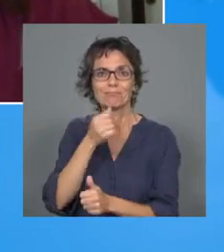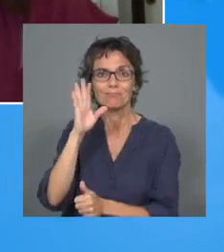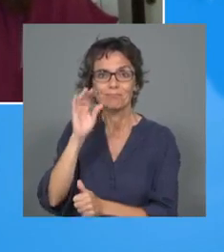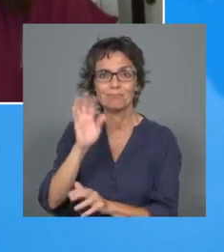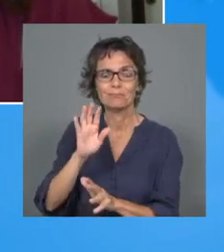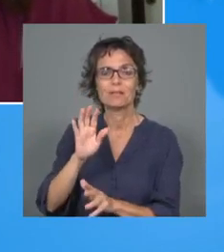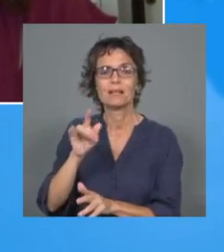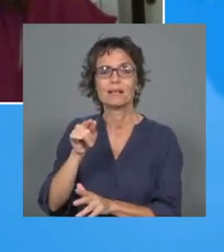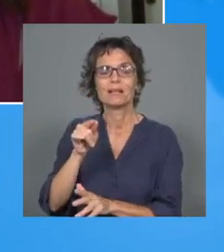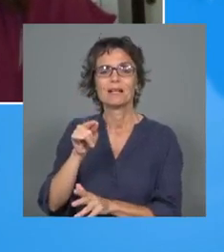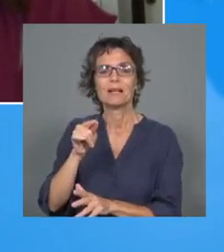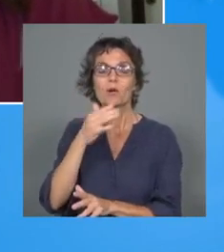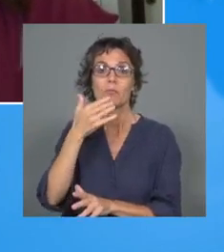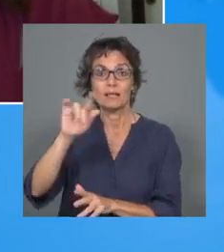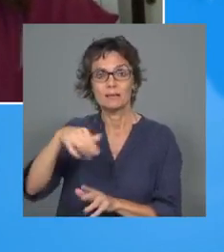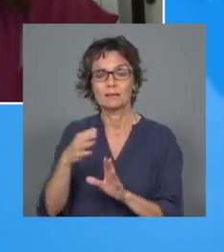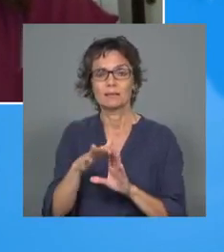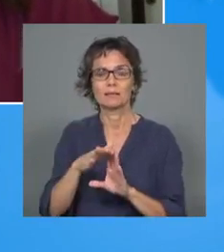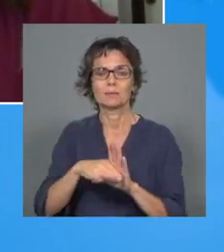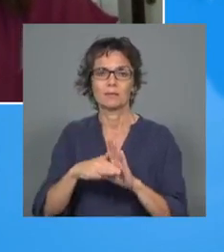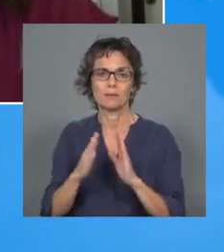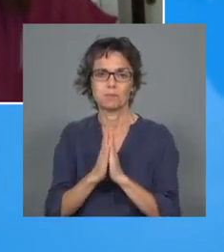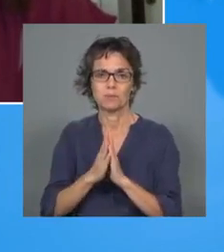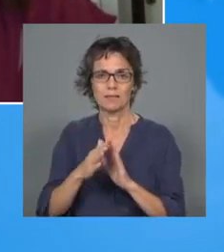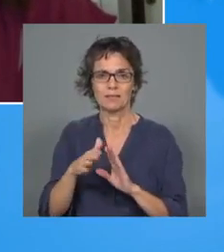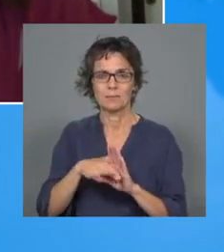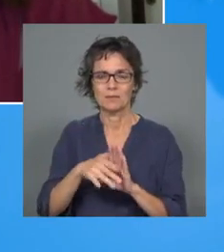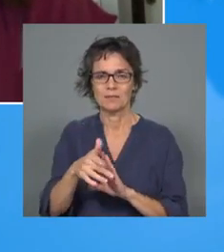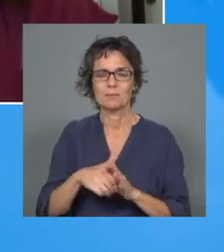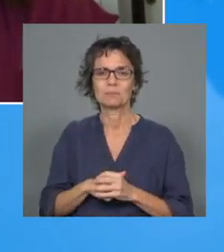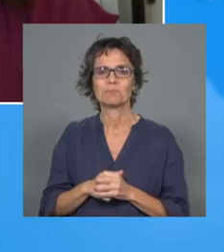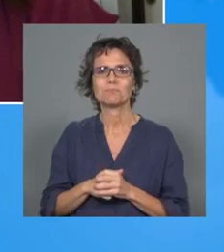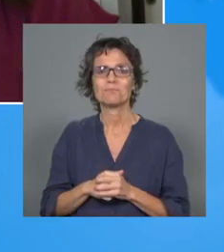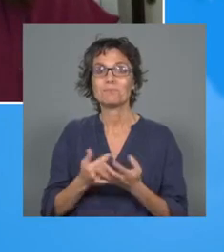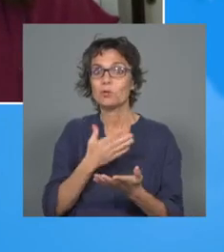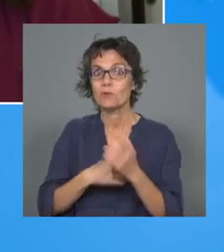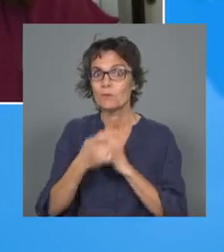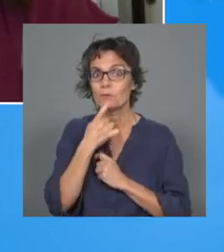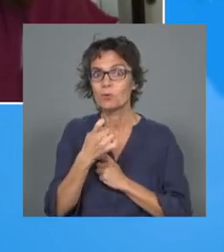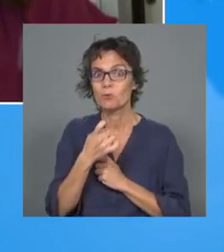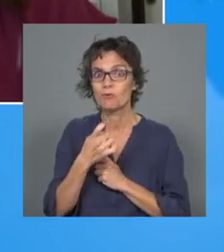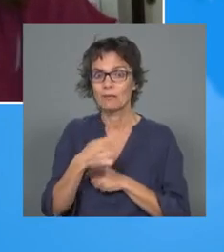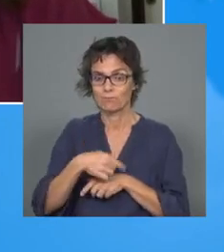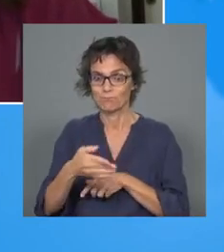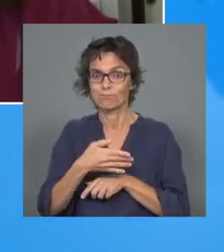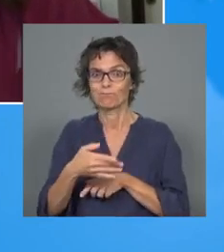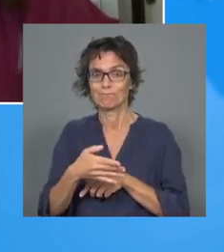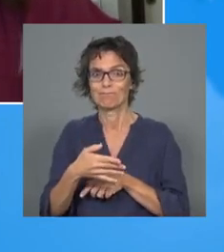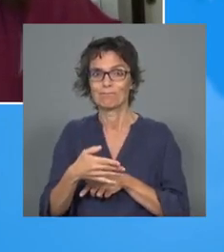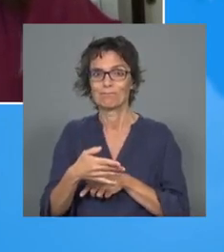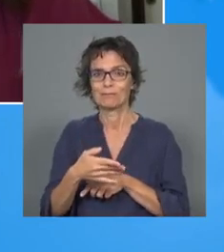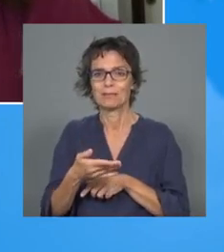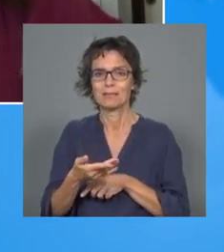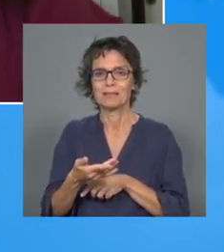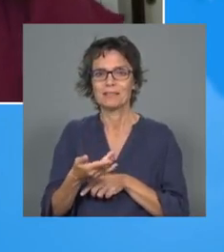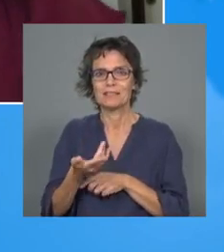por estar connosco aqui no programa Eclésia. Eu perguntava como é que tem sido viver este tempo, não é?